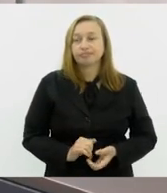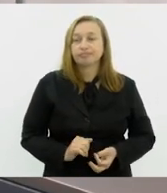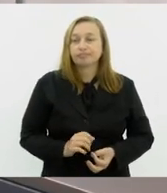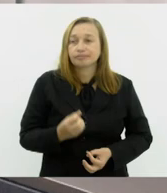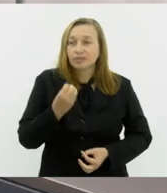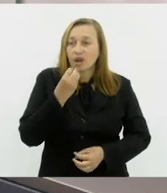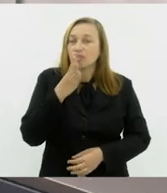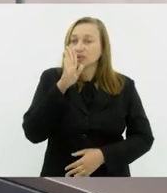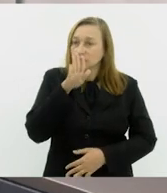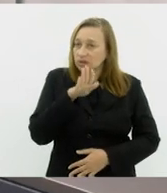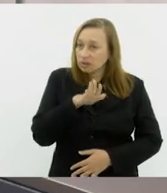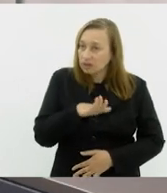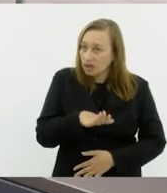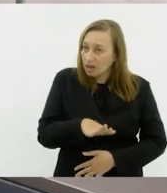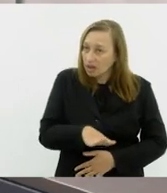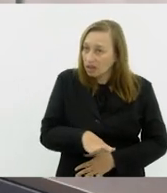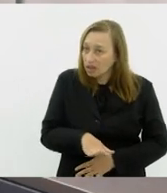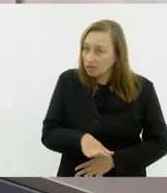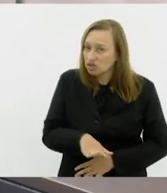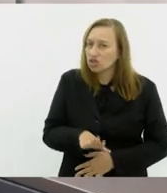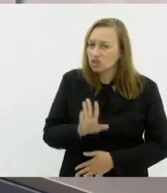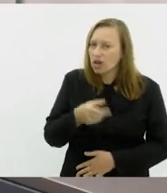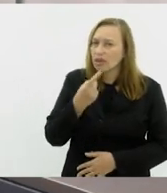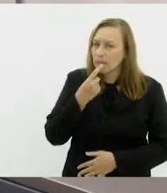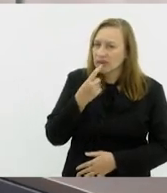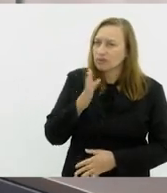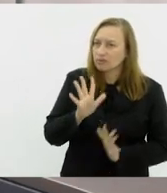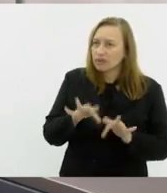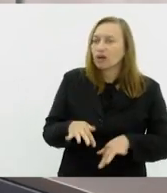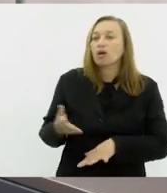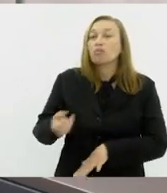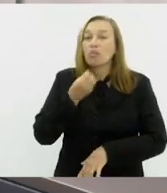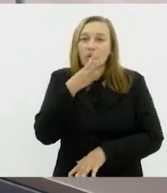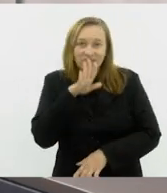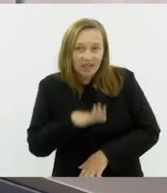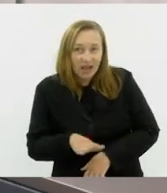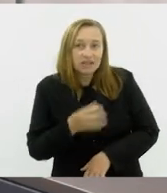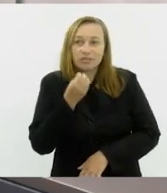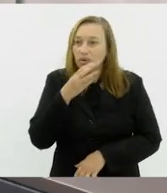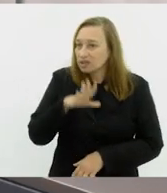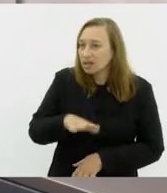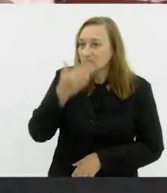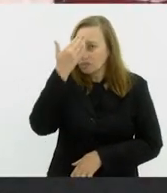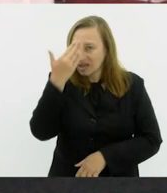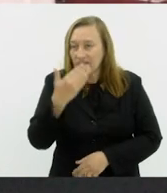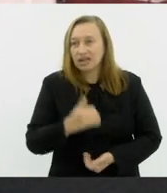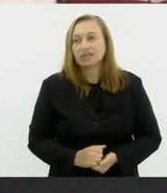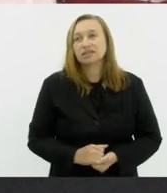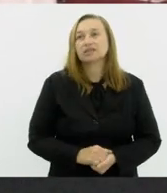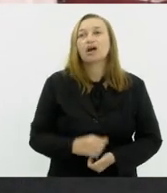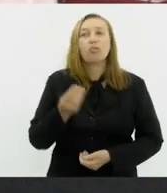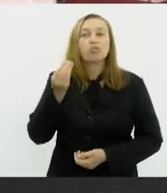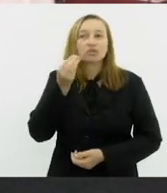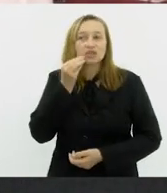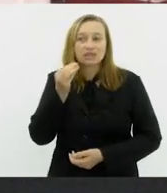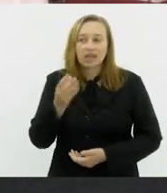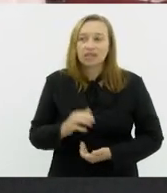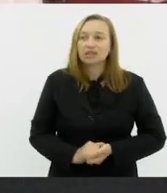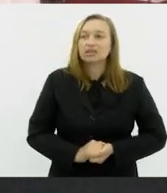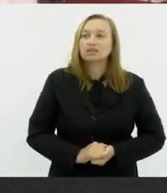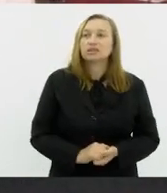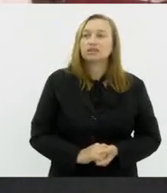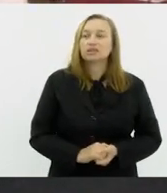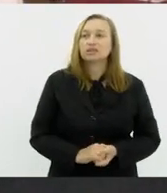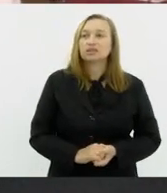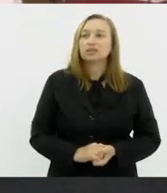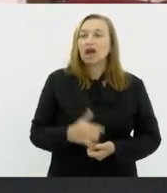A gente já está chegando perto do final. Pois não, senhora Mônica, 3 minutos. Boa tarde, obrigada aqui pela oportunidade.